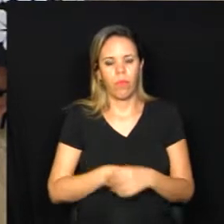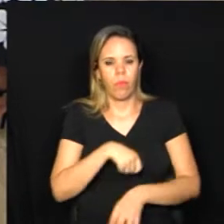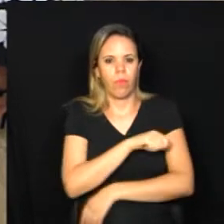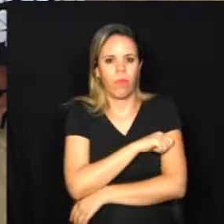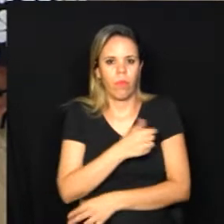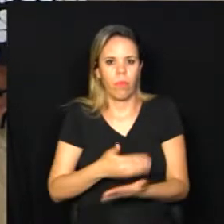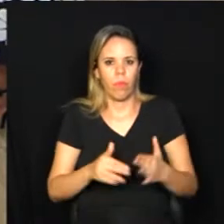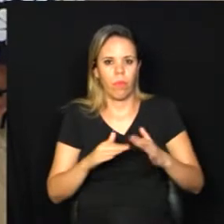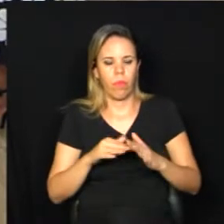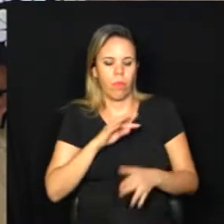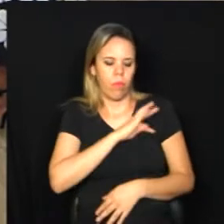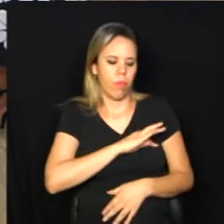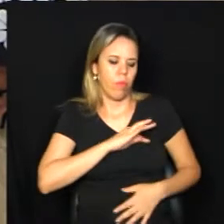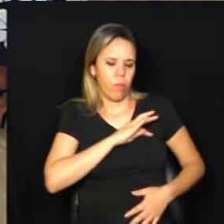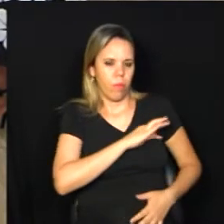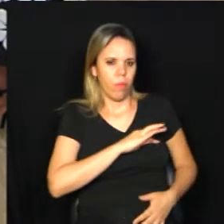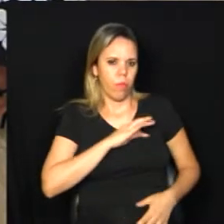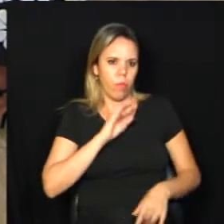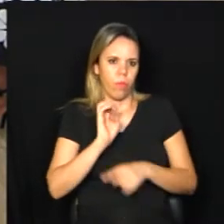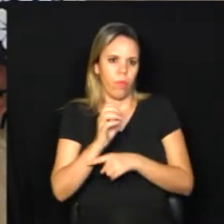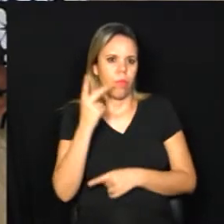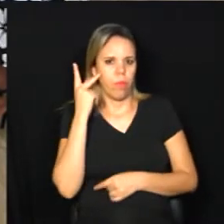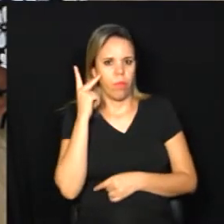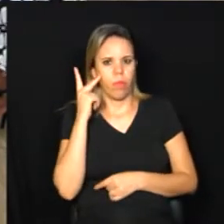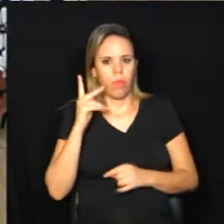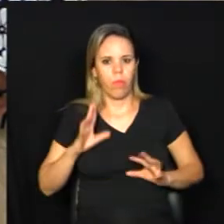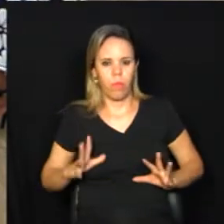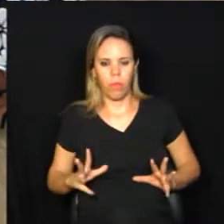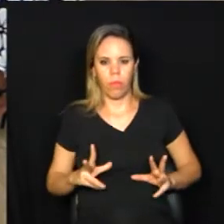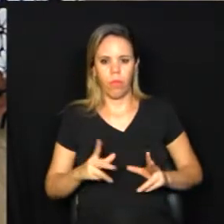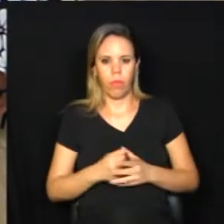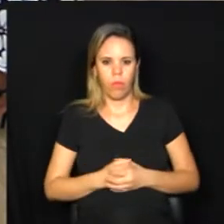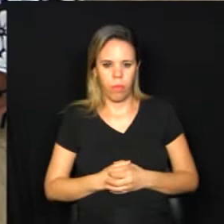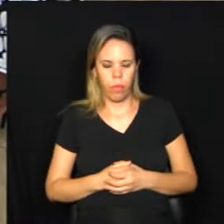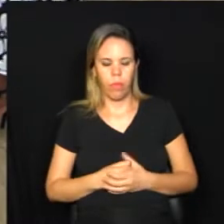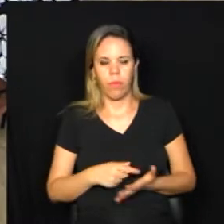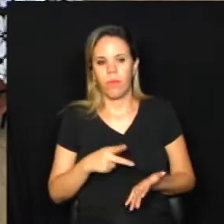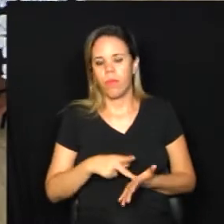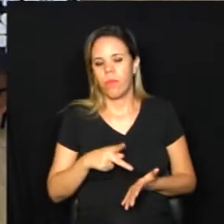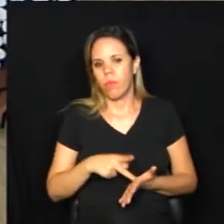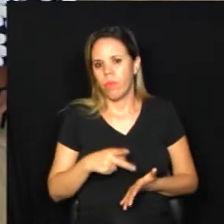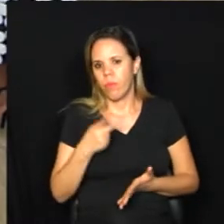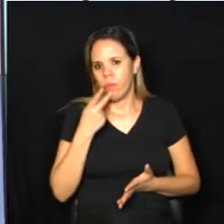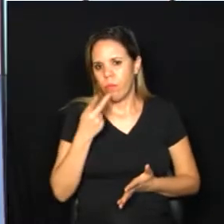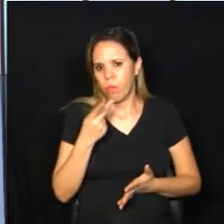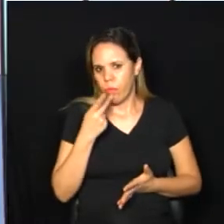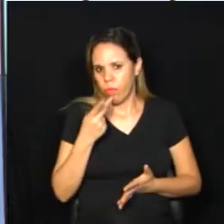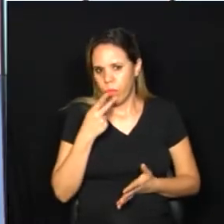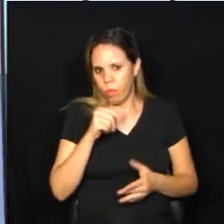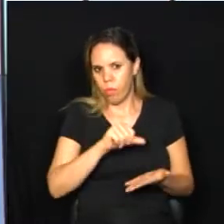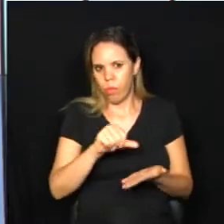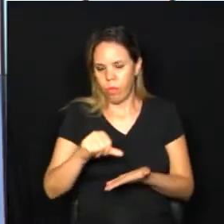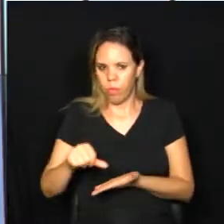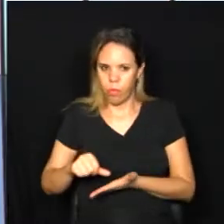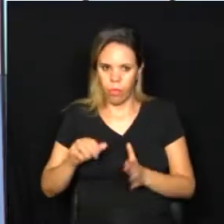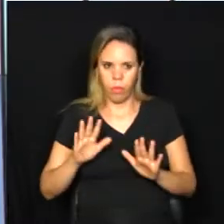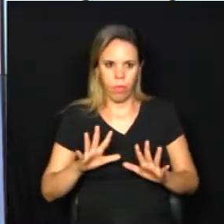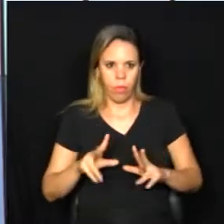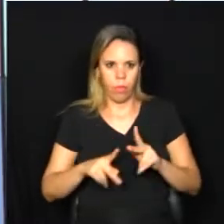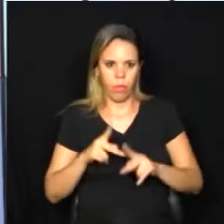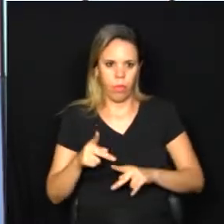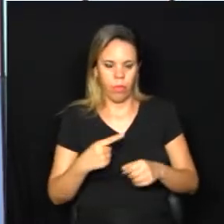das escolas técnicas do estado de São Paulo todo. Na verdade, a gente está falando de regiões, mas